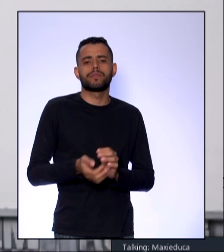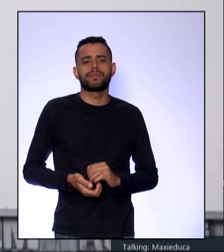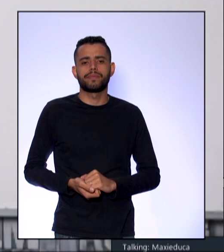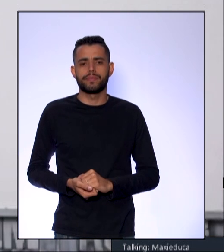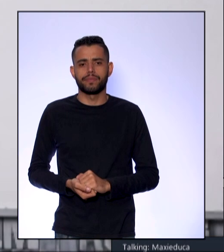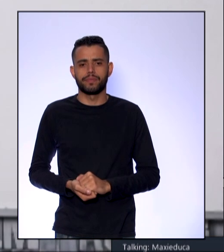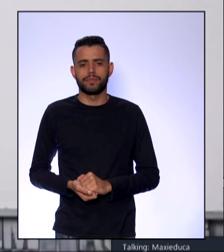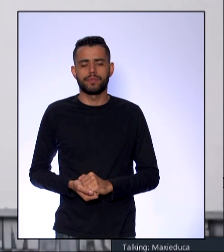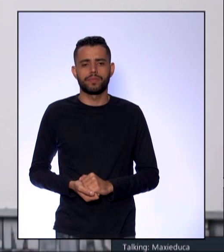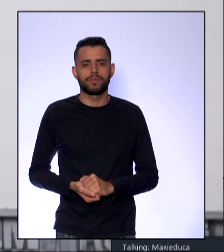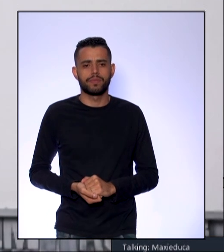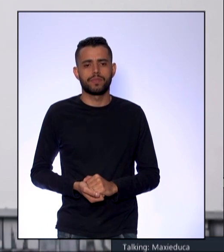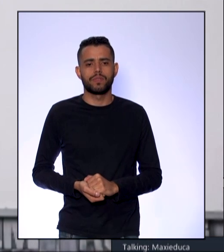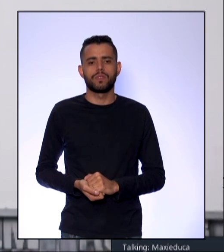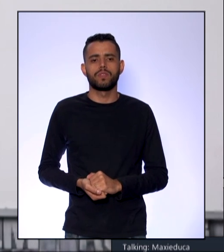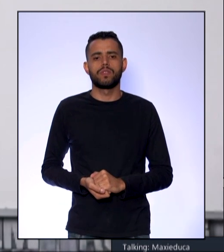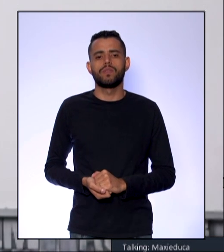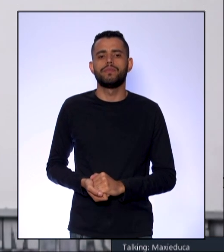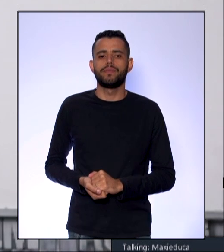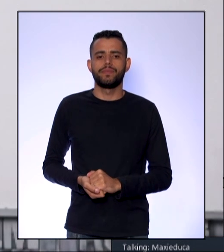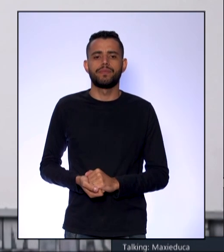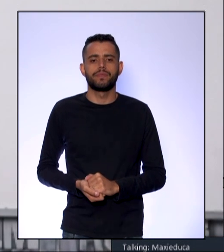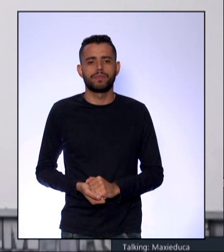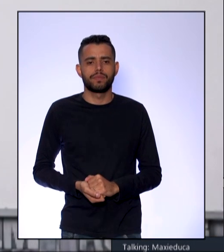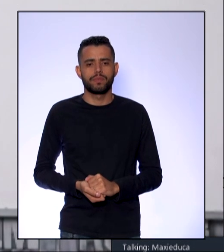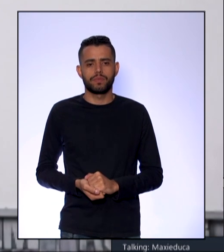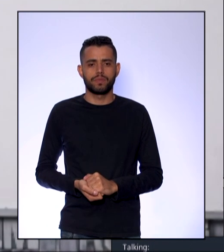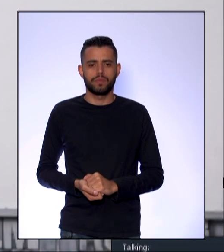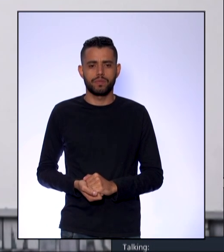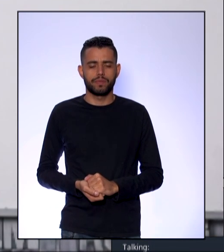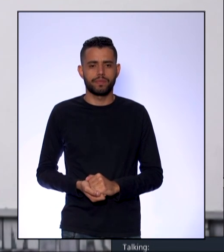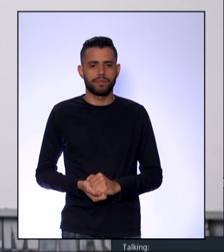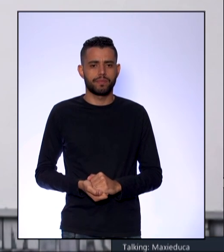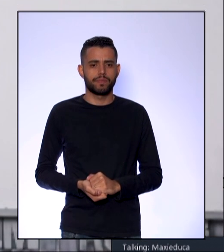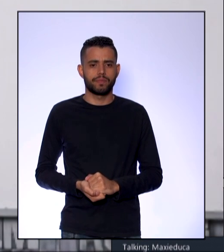cortando o